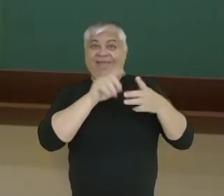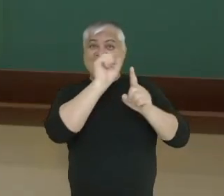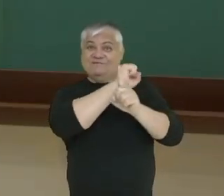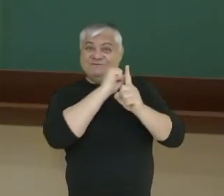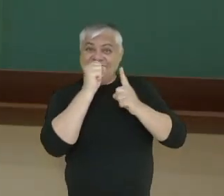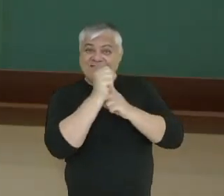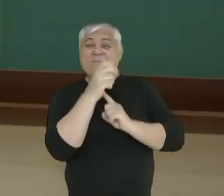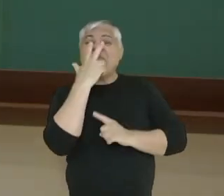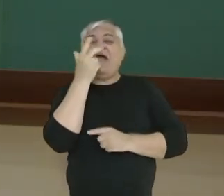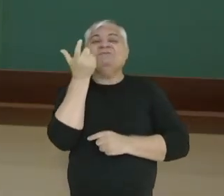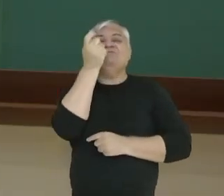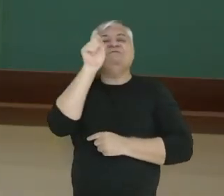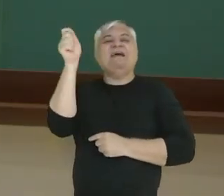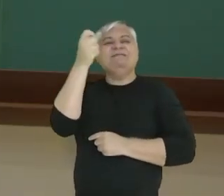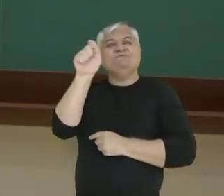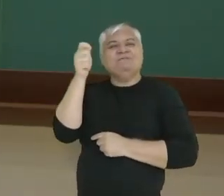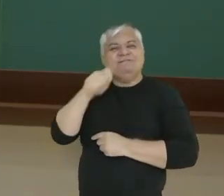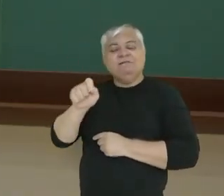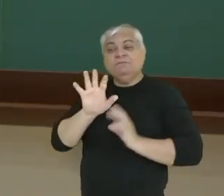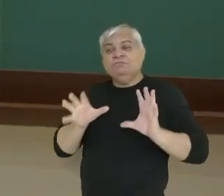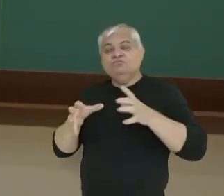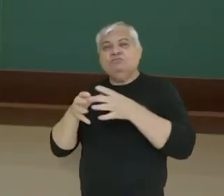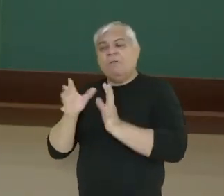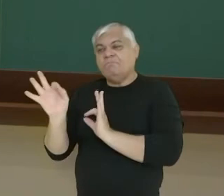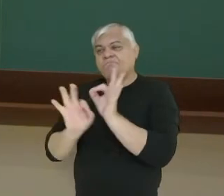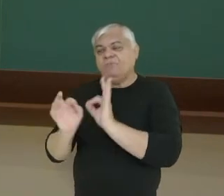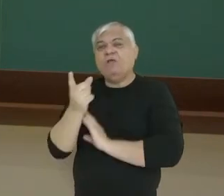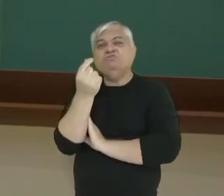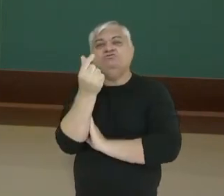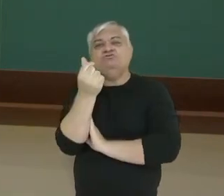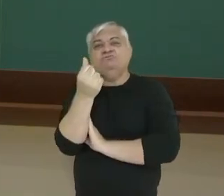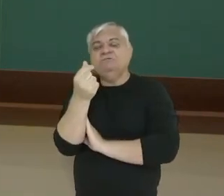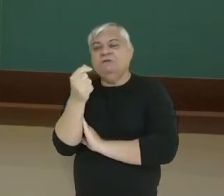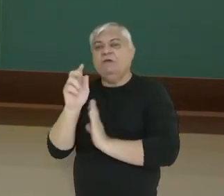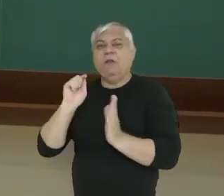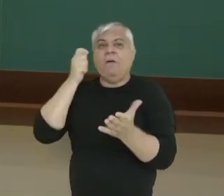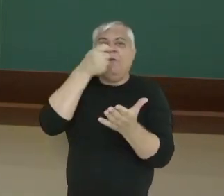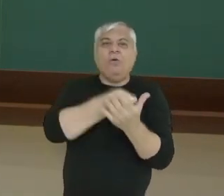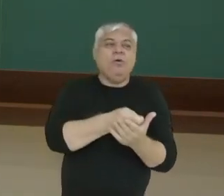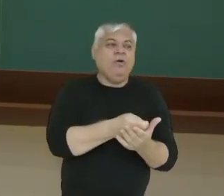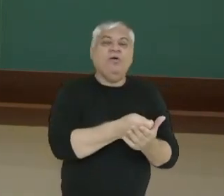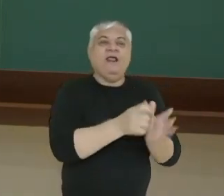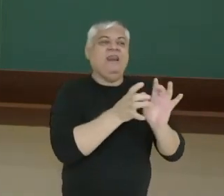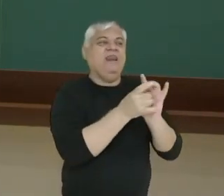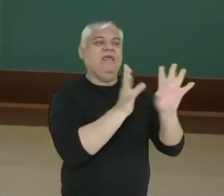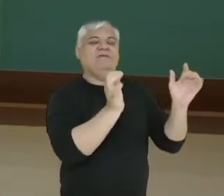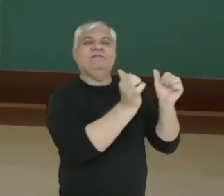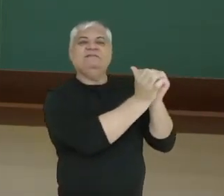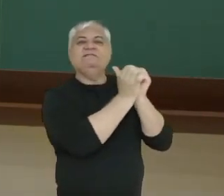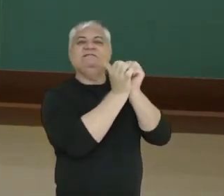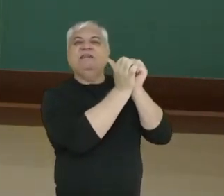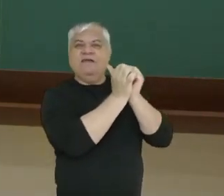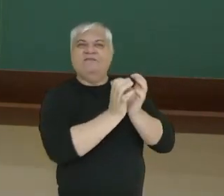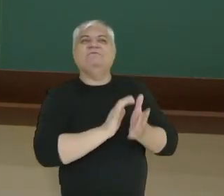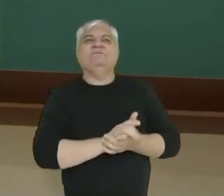eles organizavam-se para juntar dinheiro para comprar a alforria dos